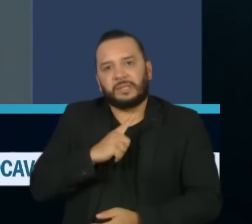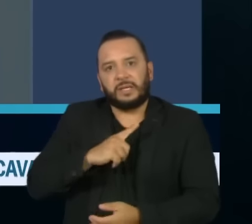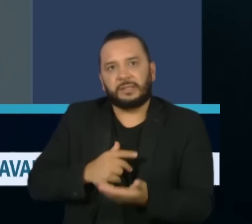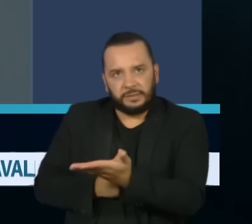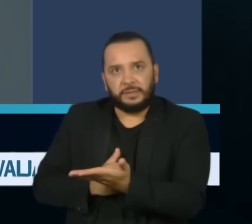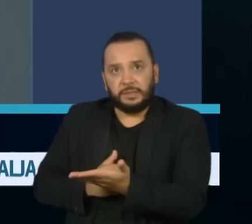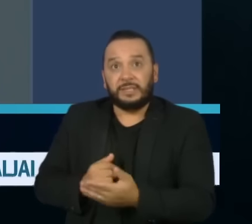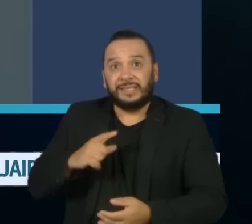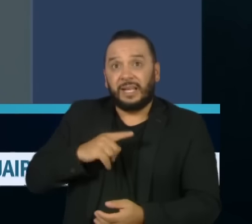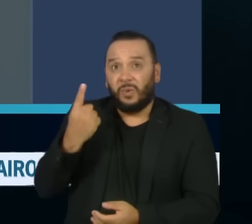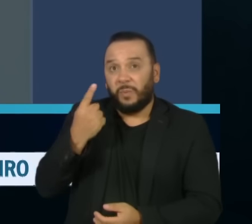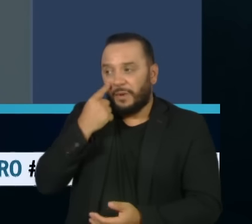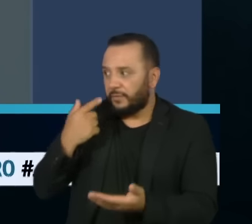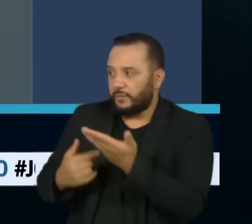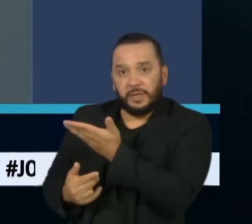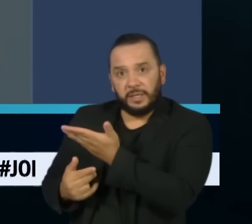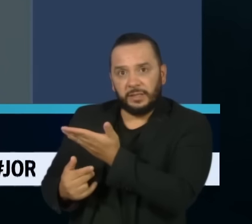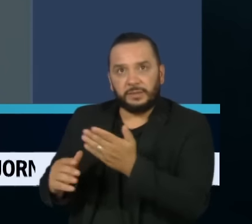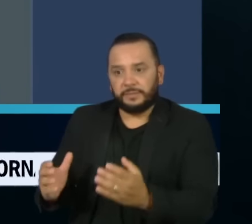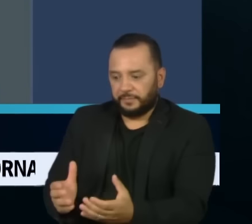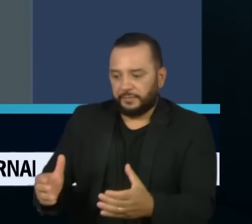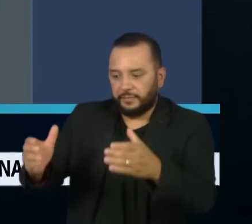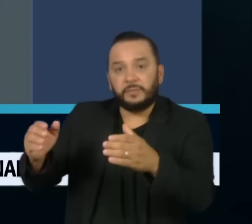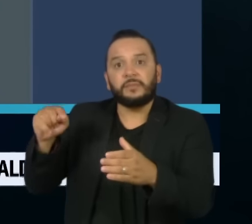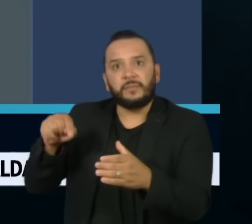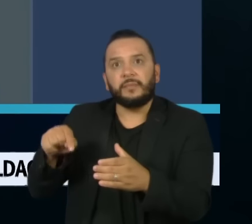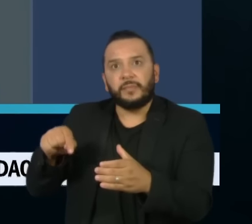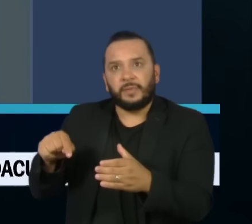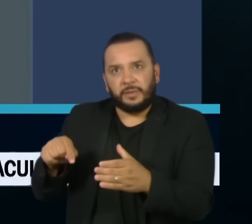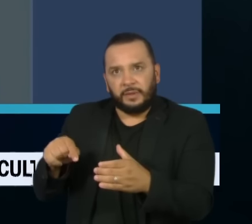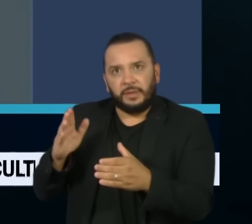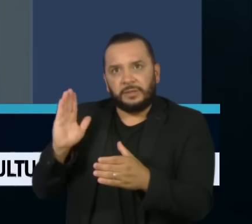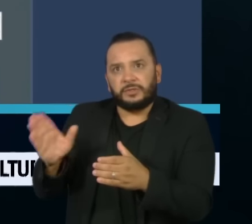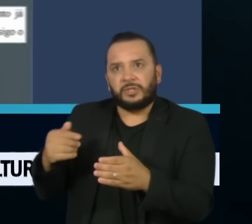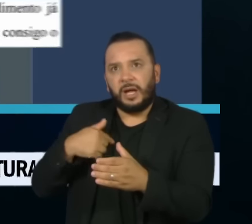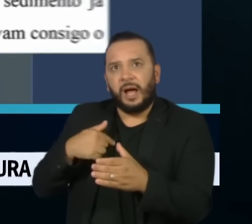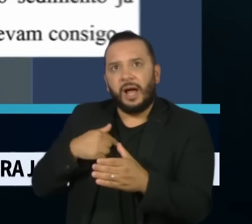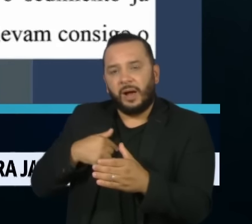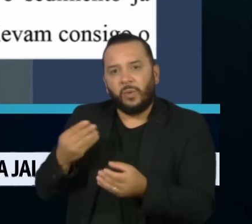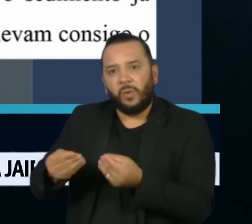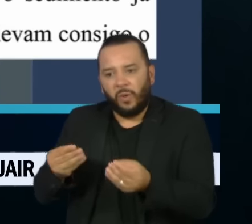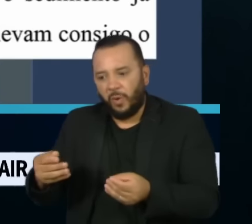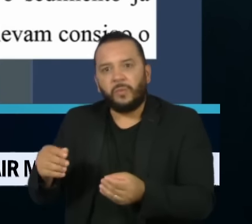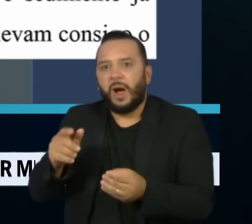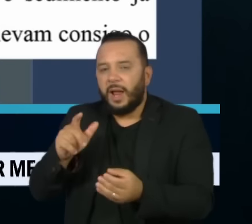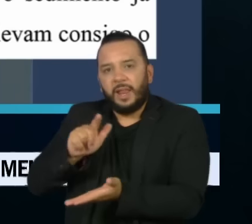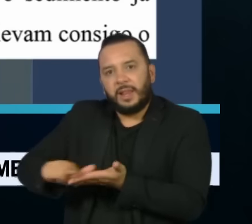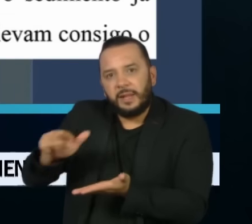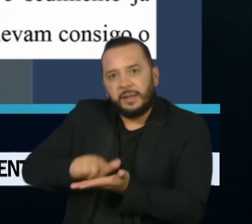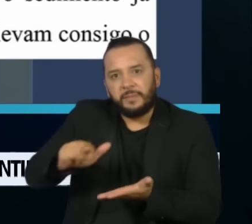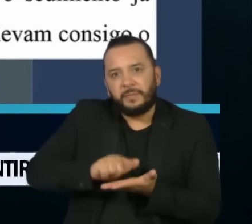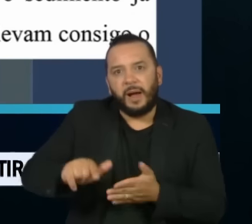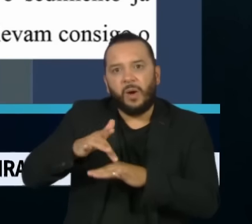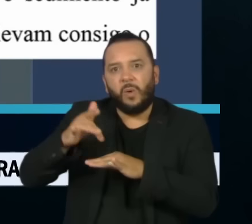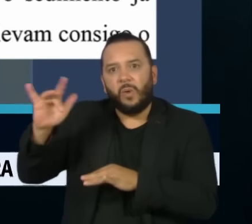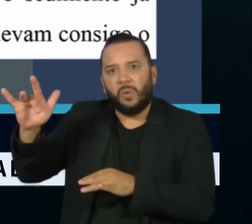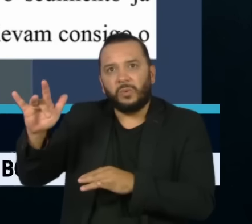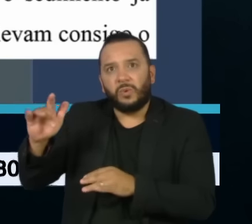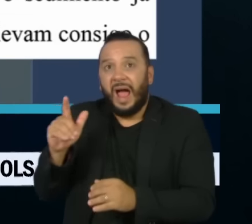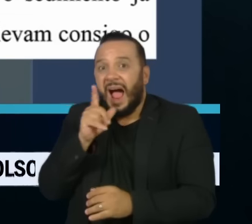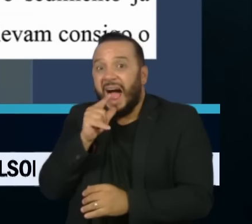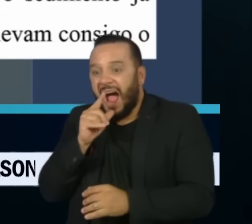delas foi retirada deste tambor, usado para a amalgamação do ouro. O laudo relata que a água que sobra